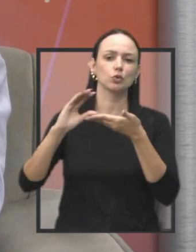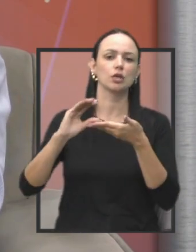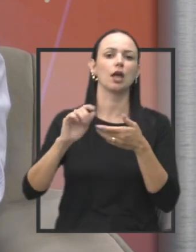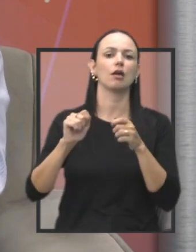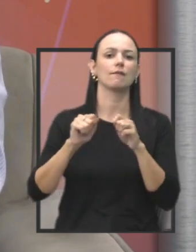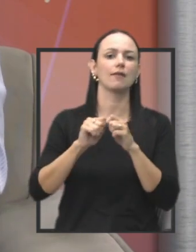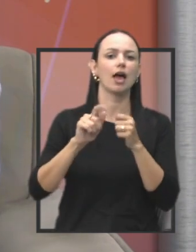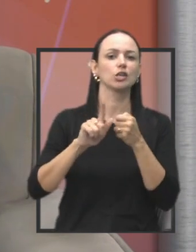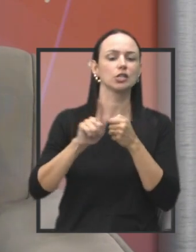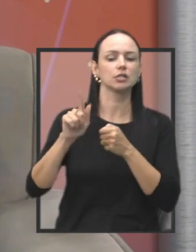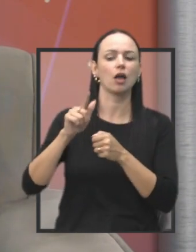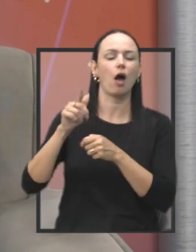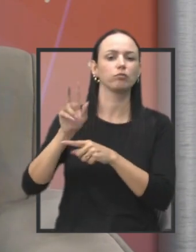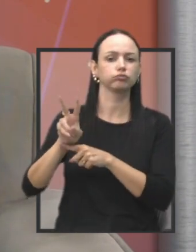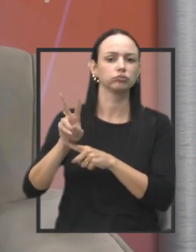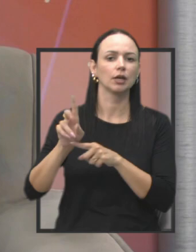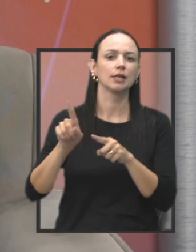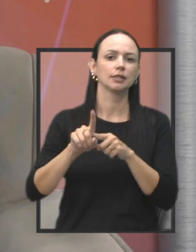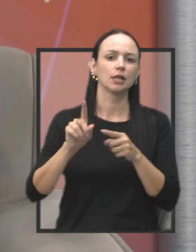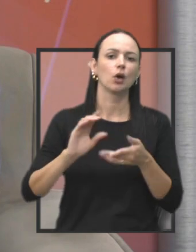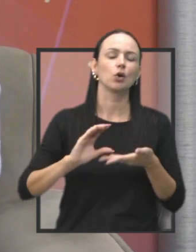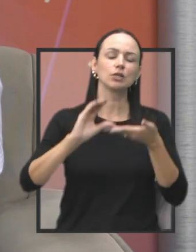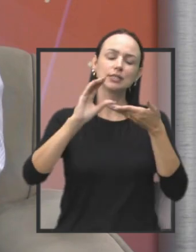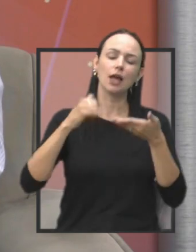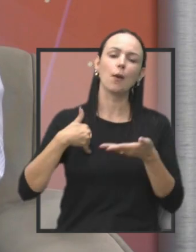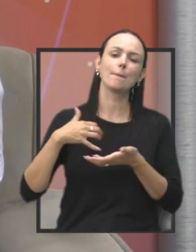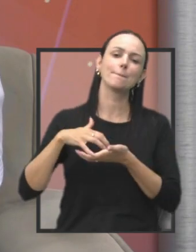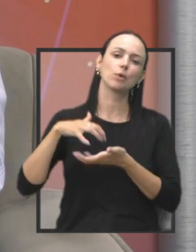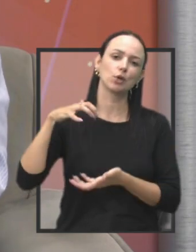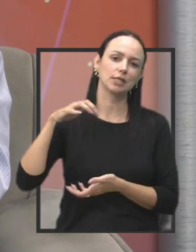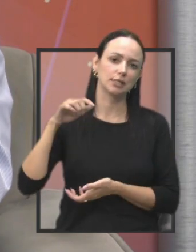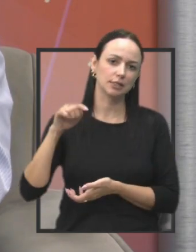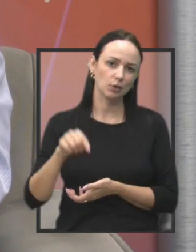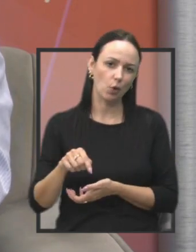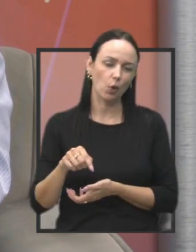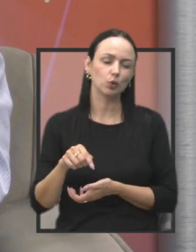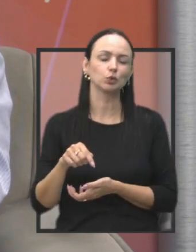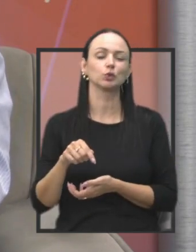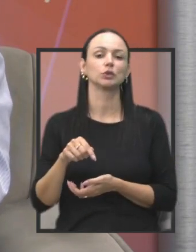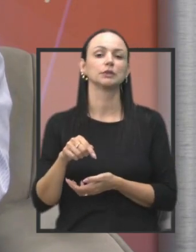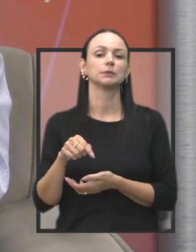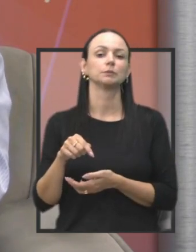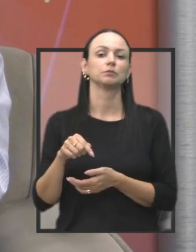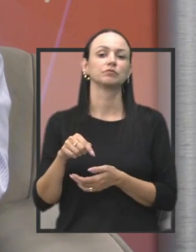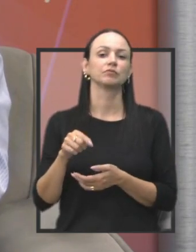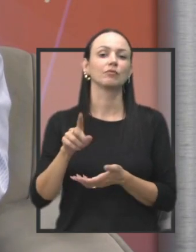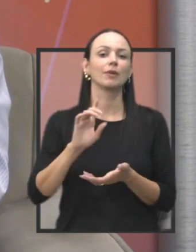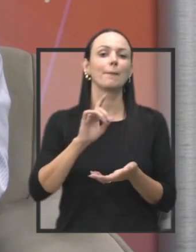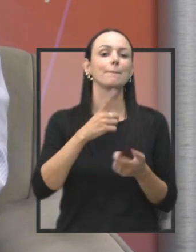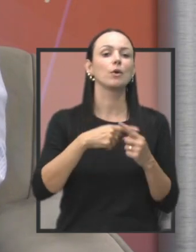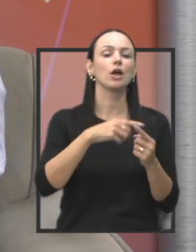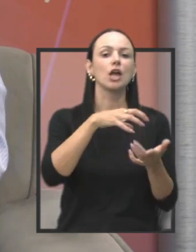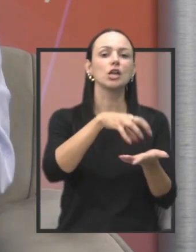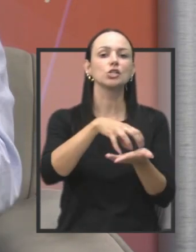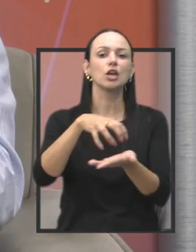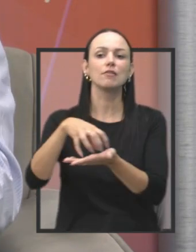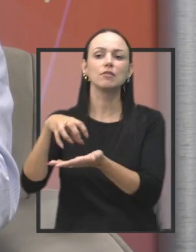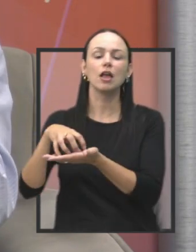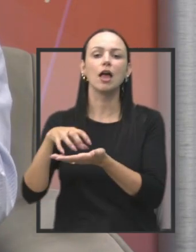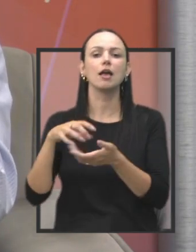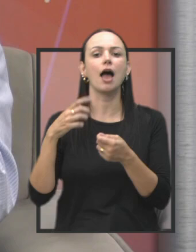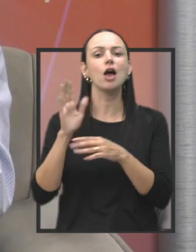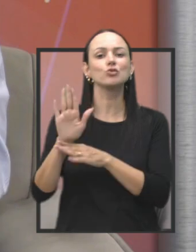às entidades e também o Conselho Municipal do Idoso, para que as entidades não fiquem tanto passando